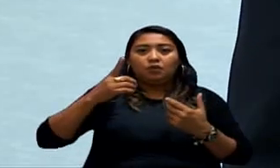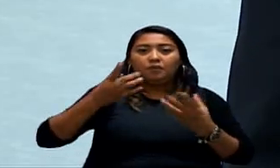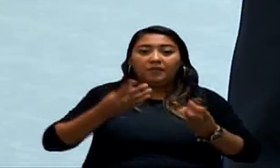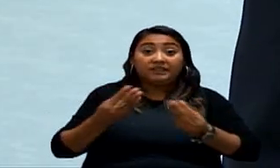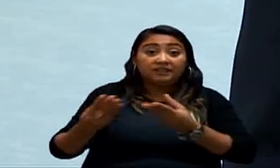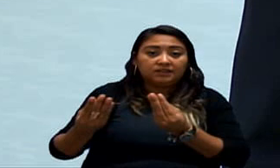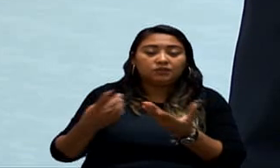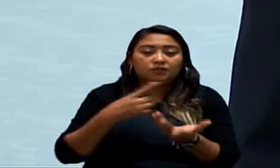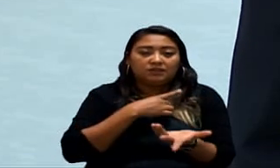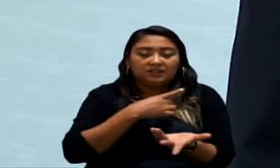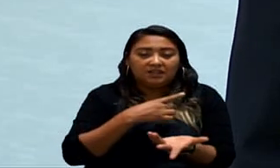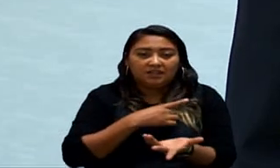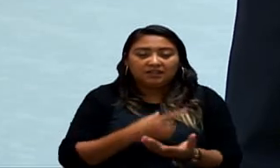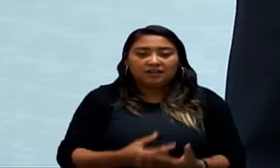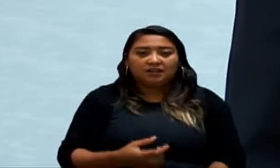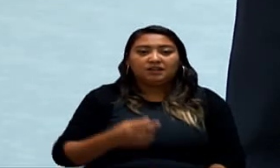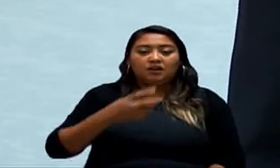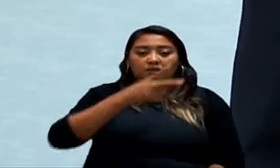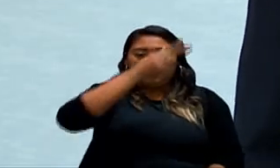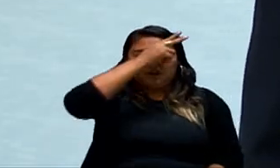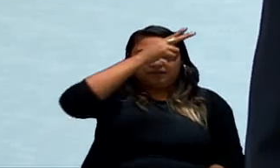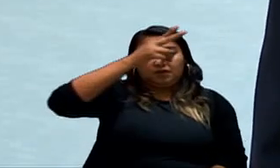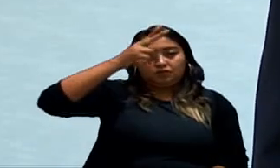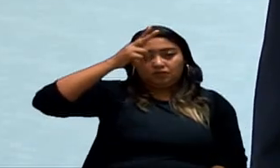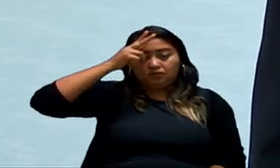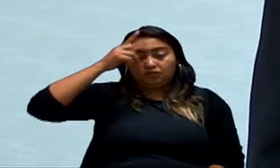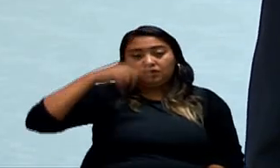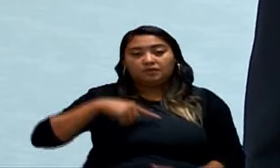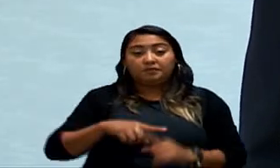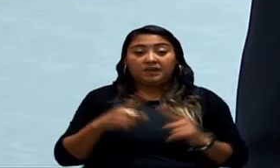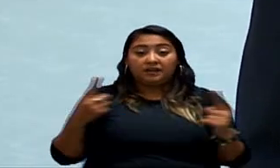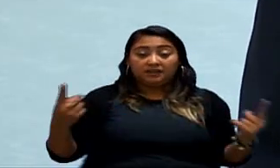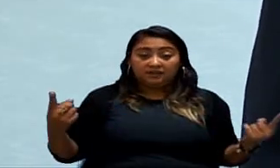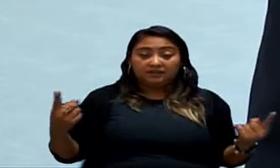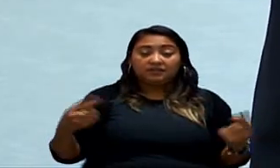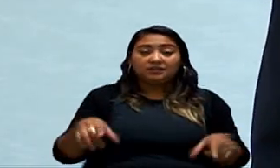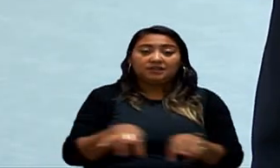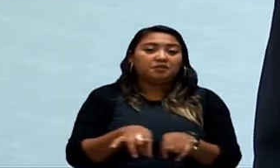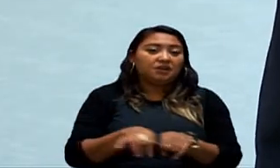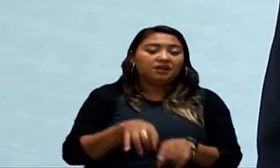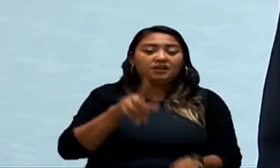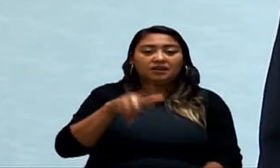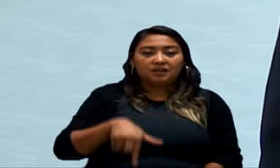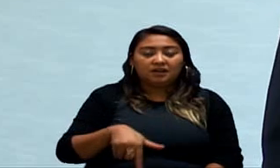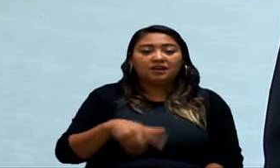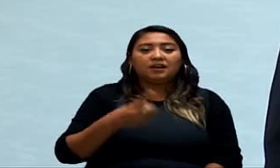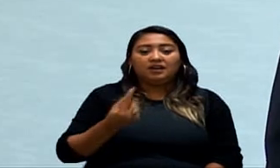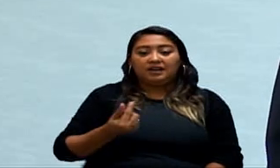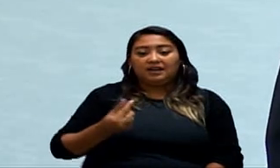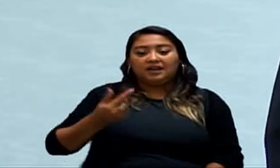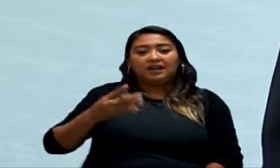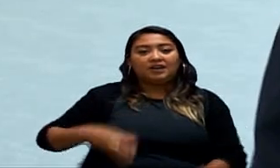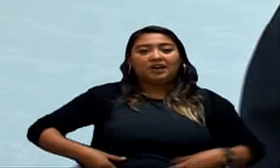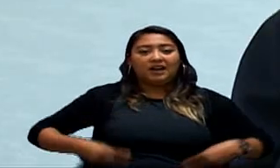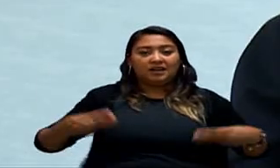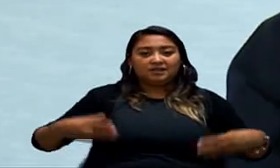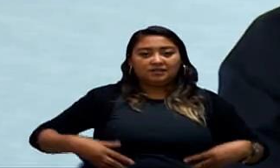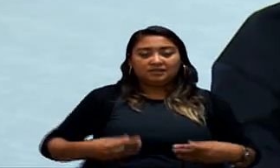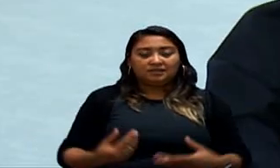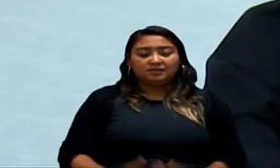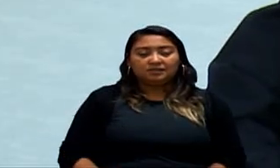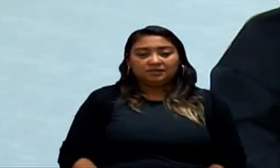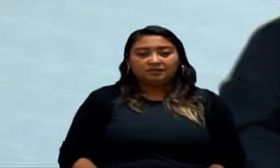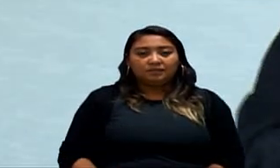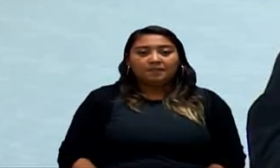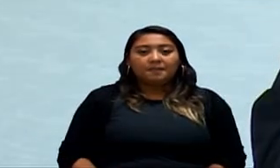orçamentos da nossa prefeitura, no entanto, também é uma das maiores despesas. Olha,